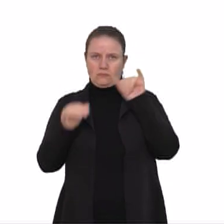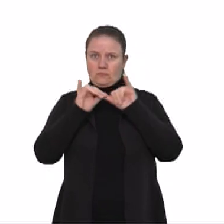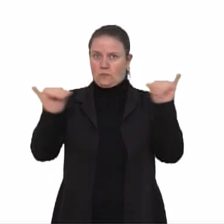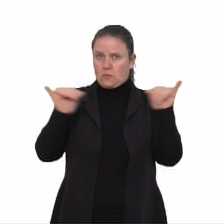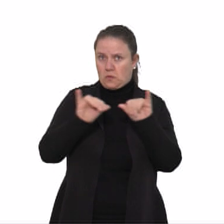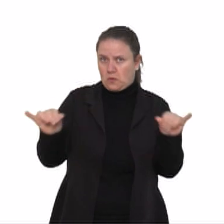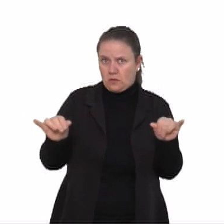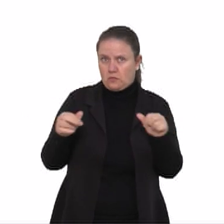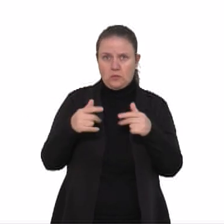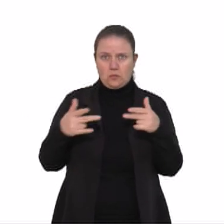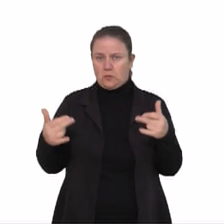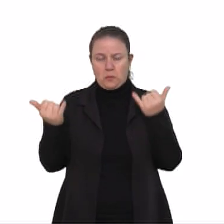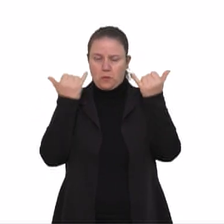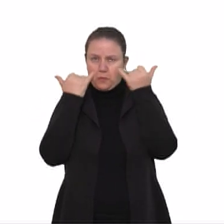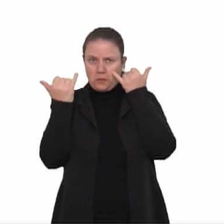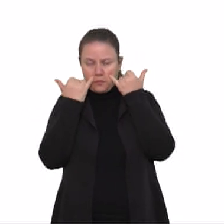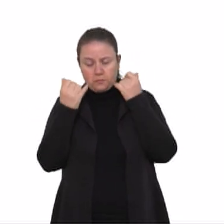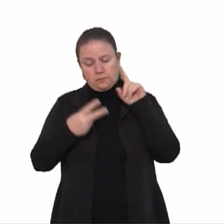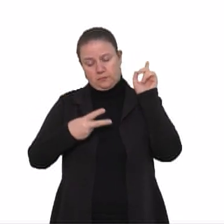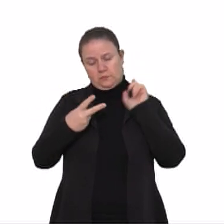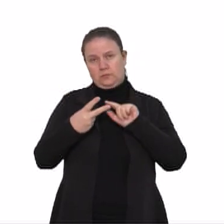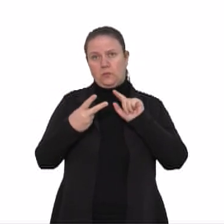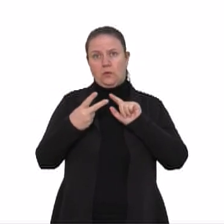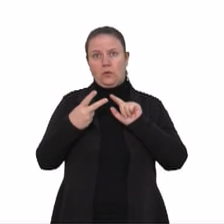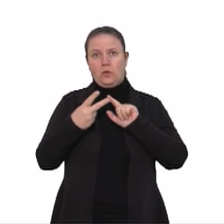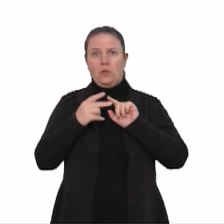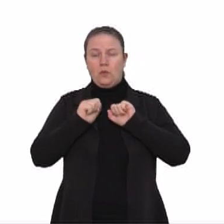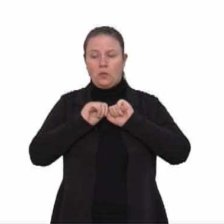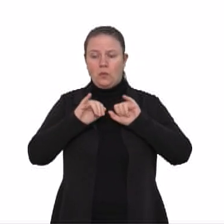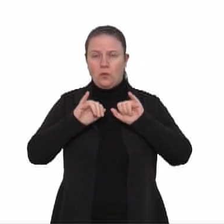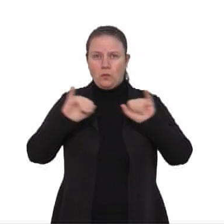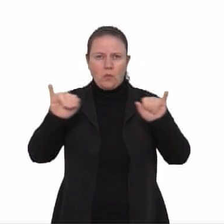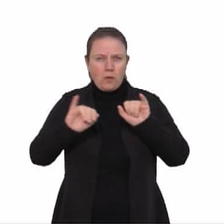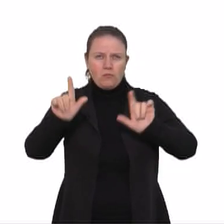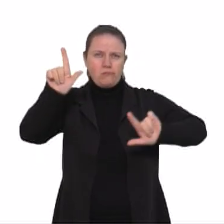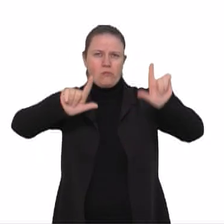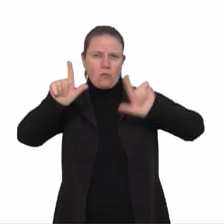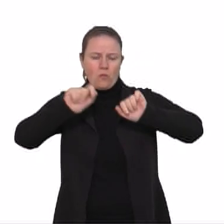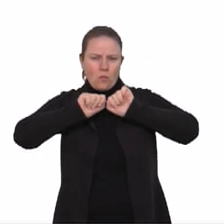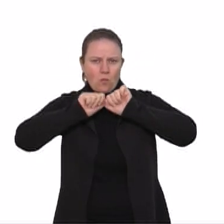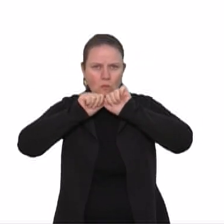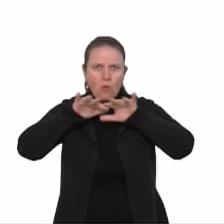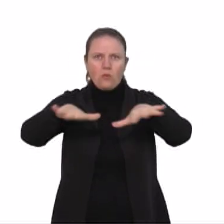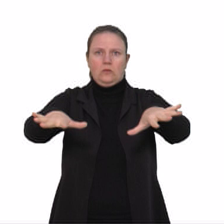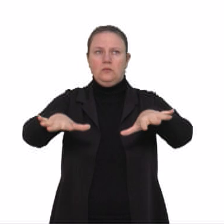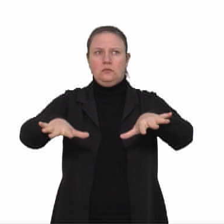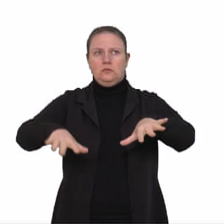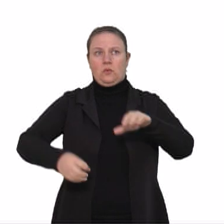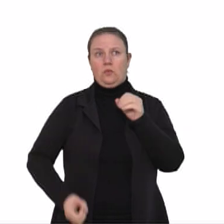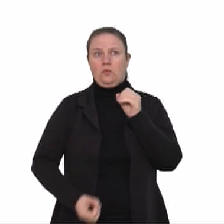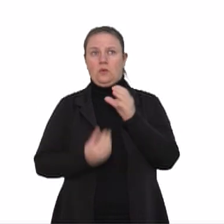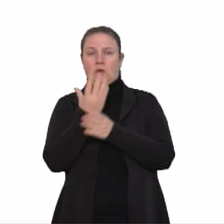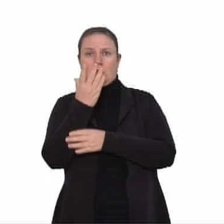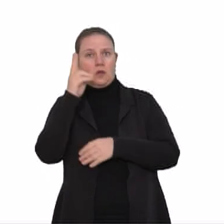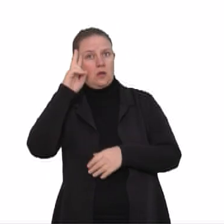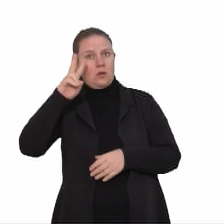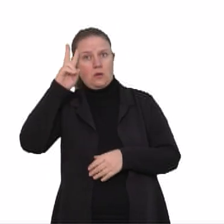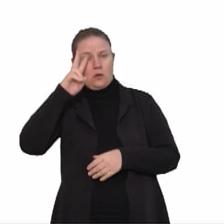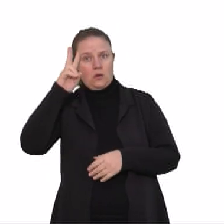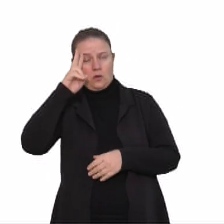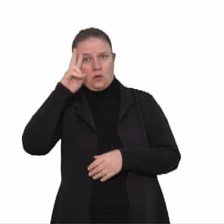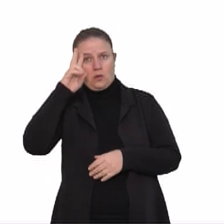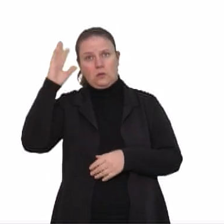informação, fazer uma propaganda, contar uma história ficcional, inventada, imaginativa,